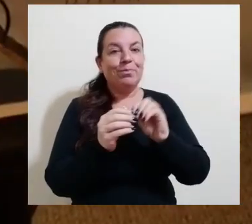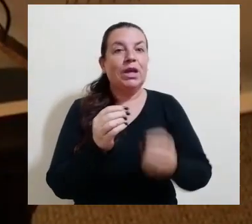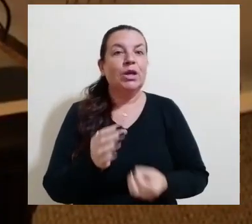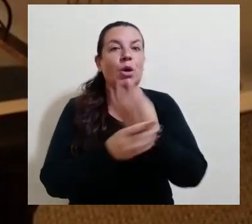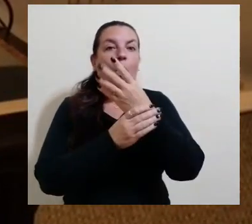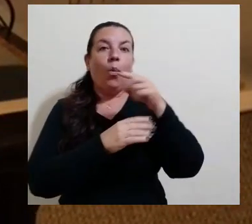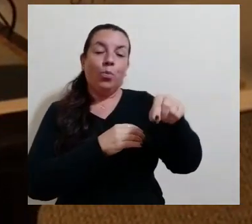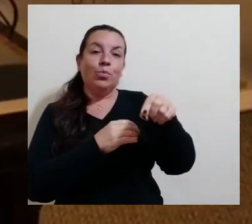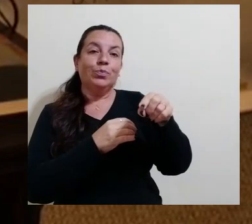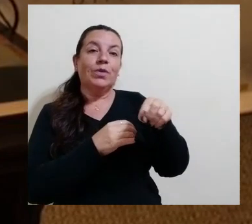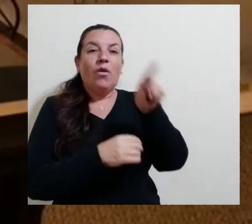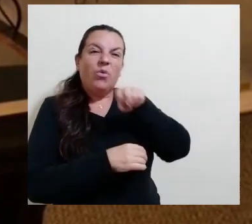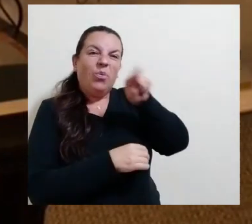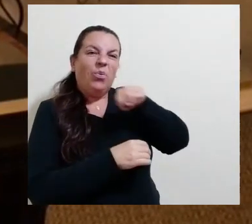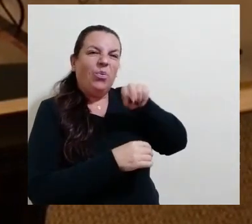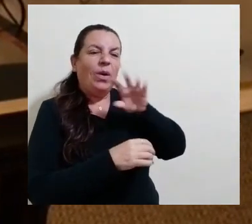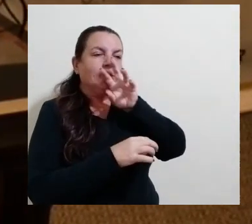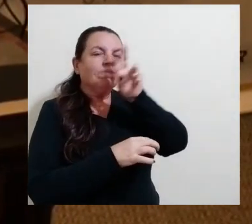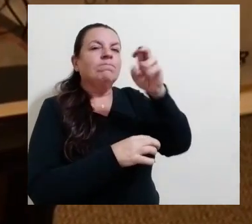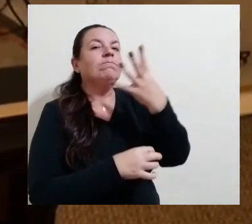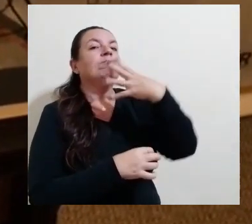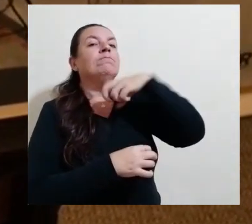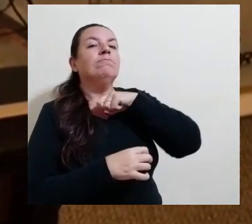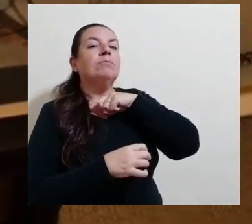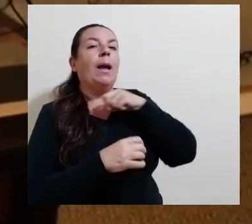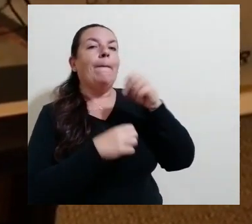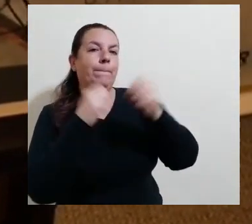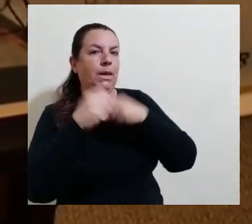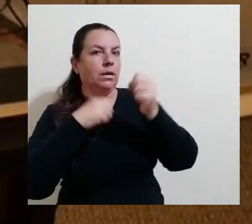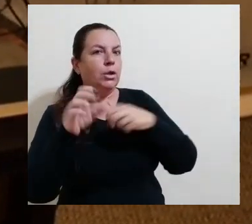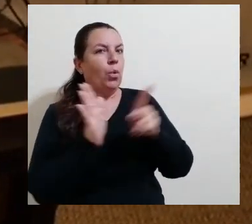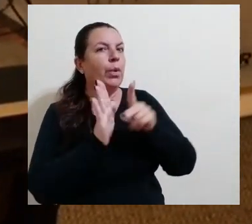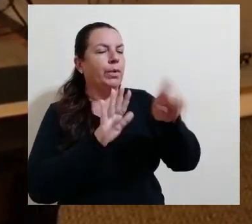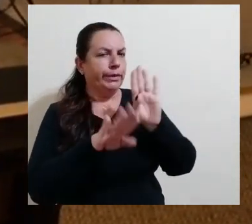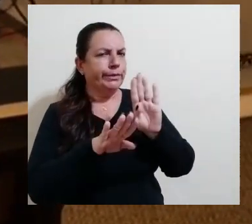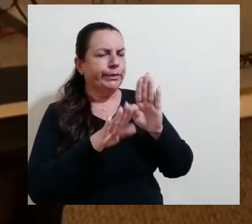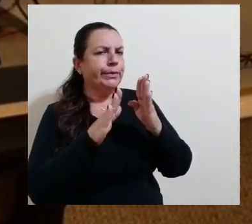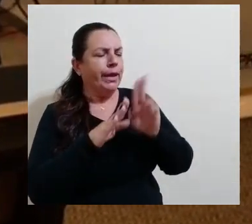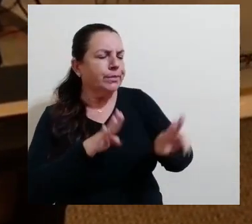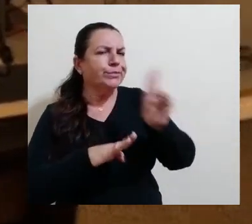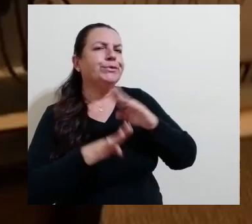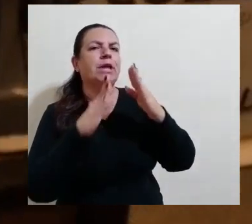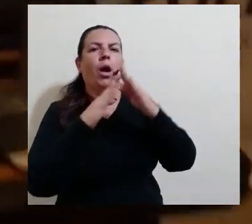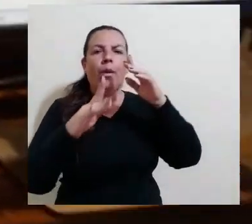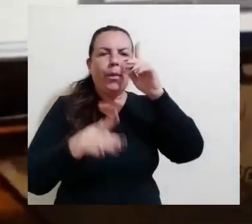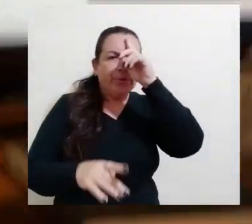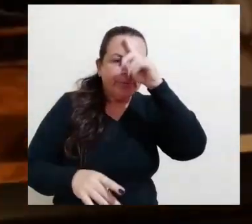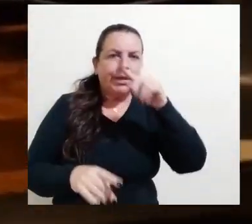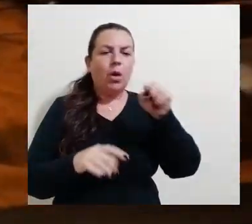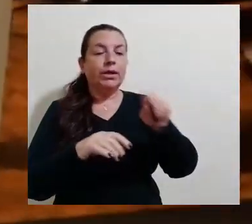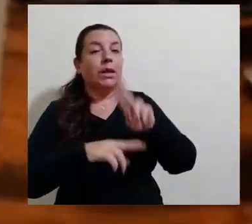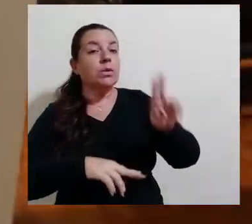um ventilador mecânico de baixo custo que pode ser utilizado em hospitais e que está sendo bastante utilizado nesse tempo